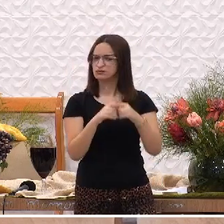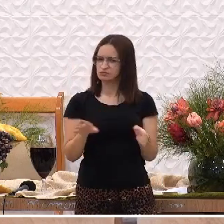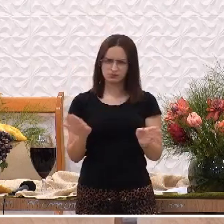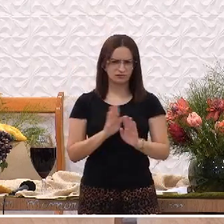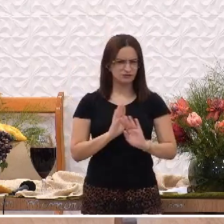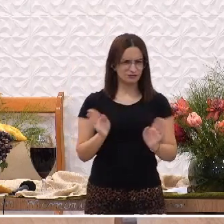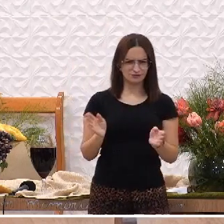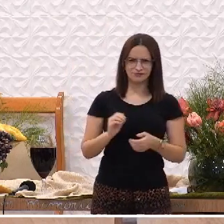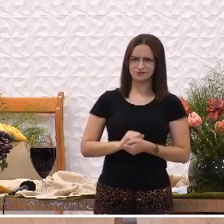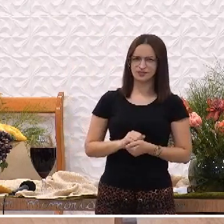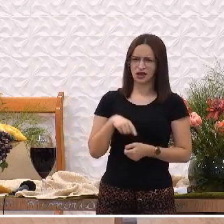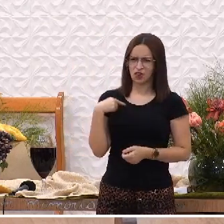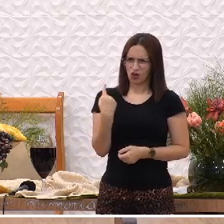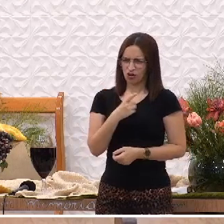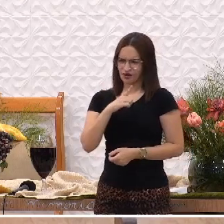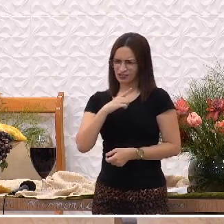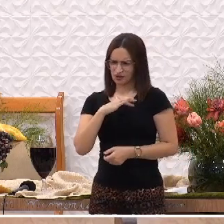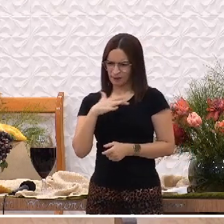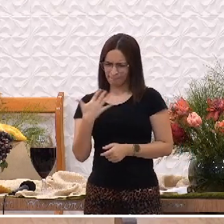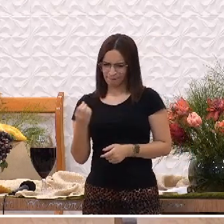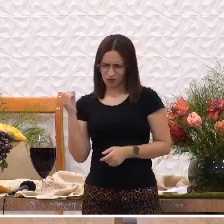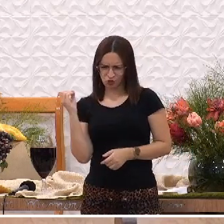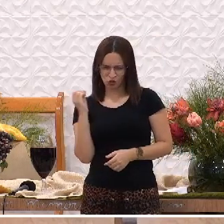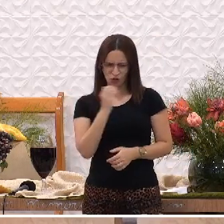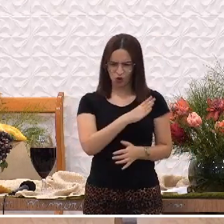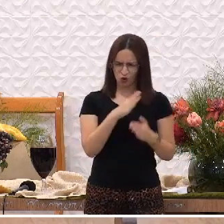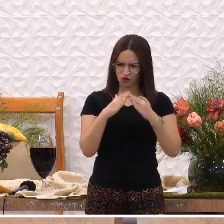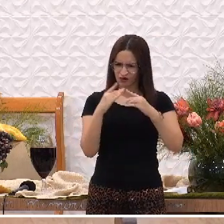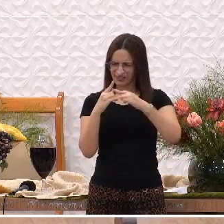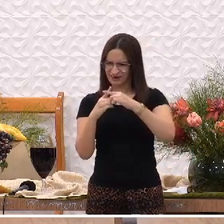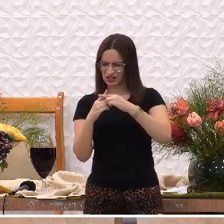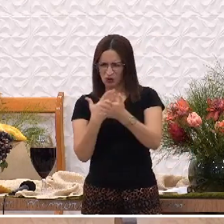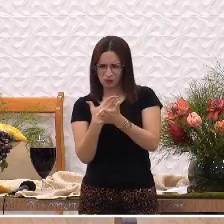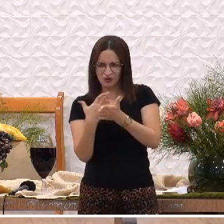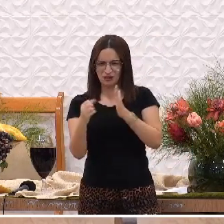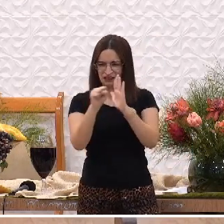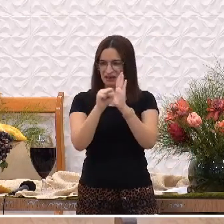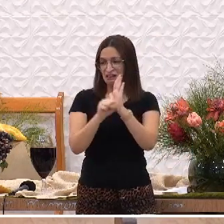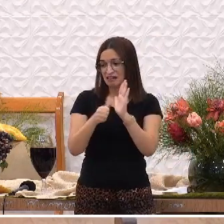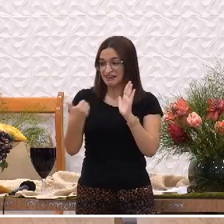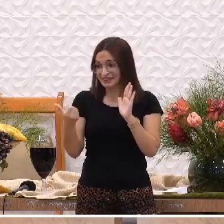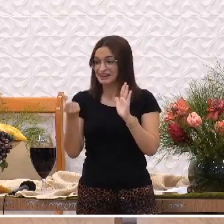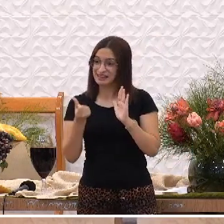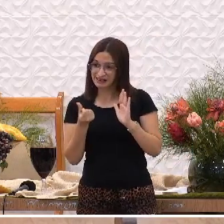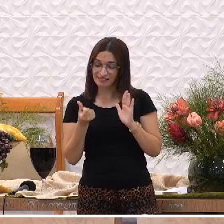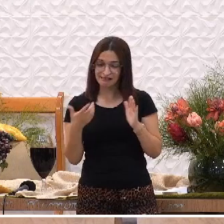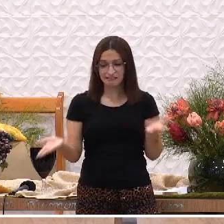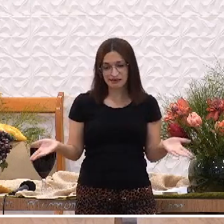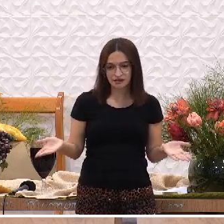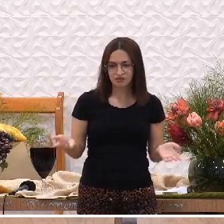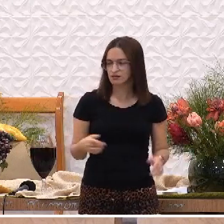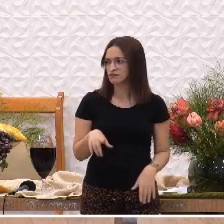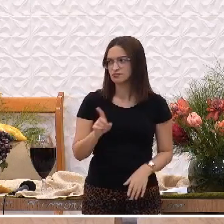tem nada a ver, que a gente é uma igreja nova e tal, começou ali no século XVI, e a gente permite que eles digam, não,